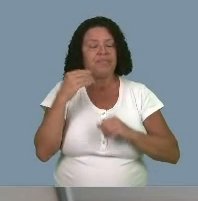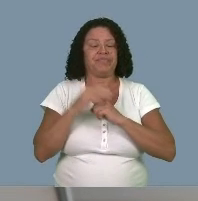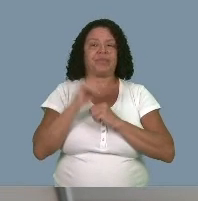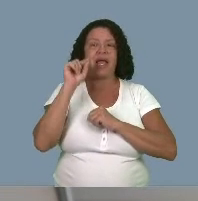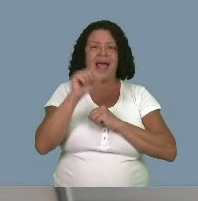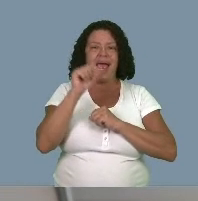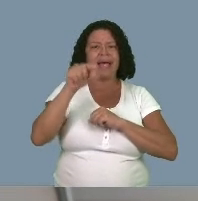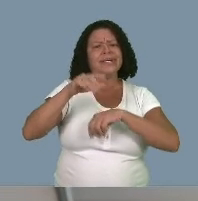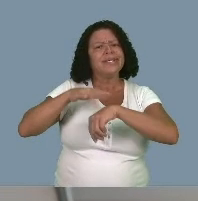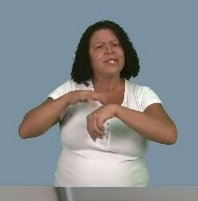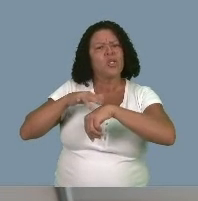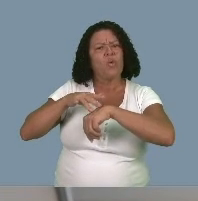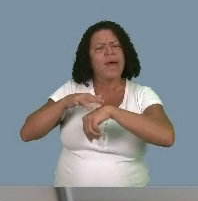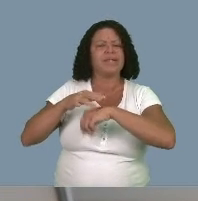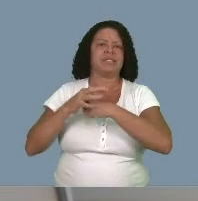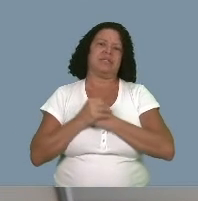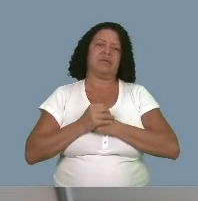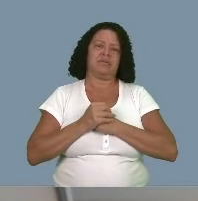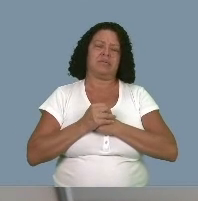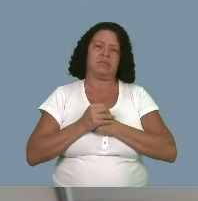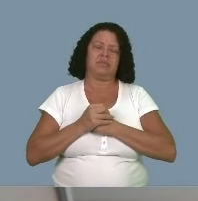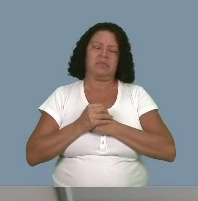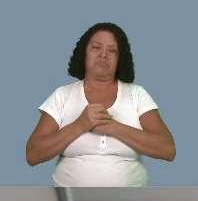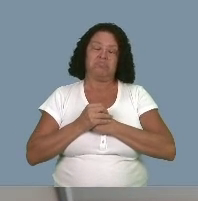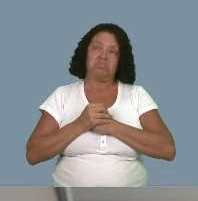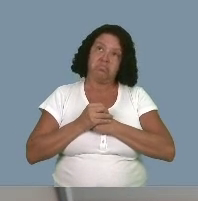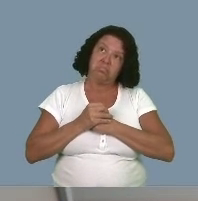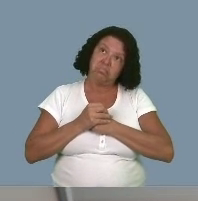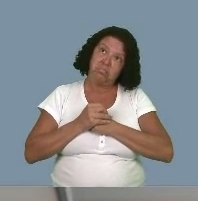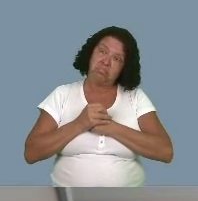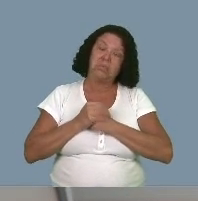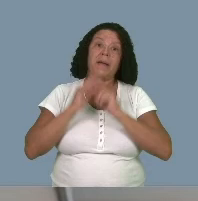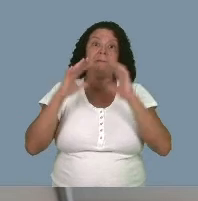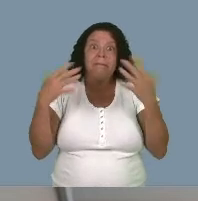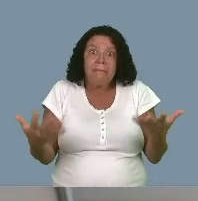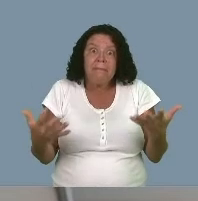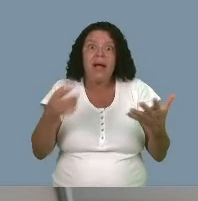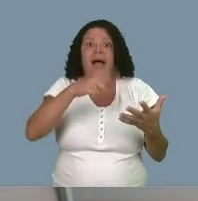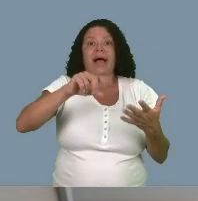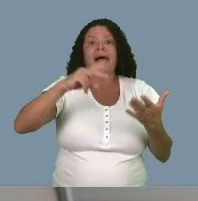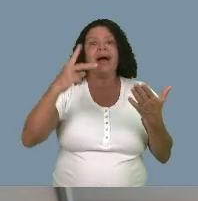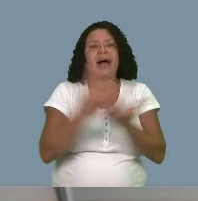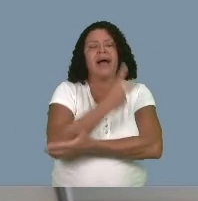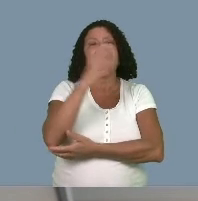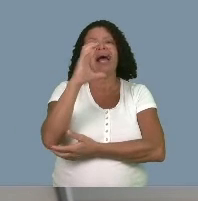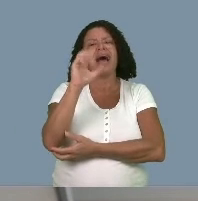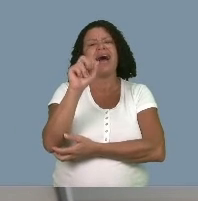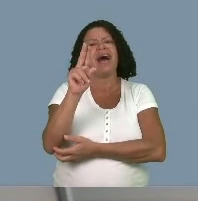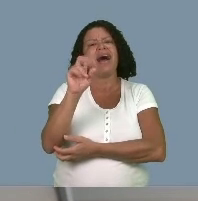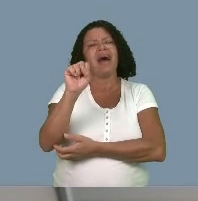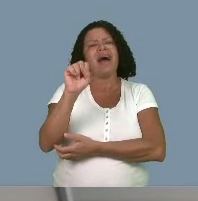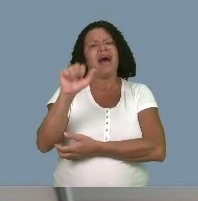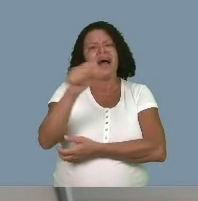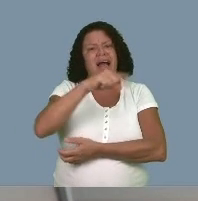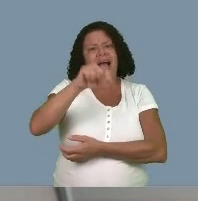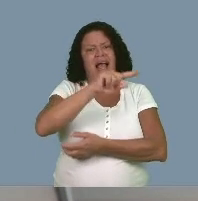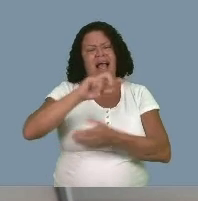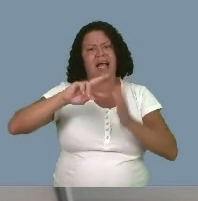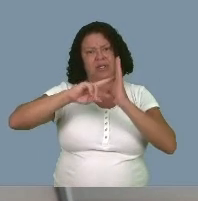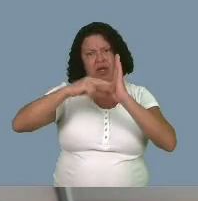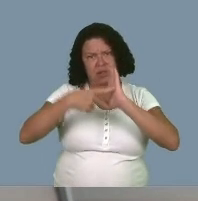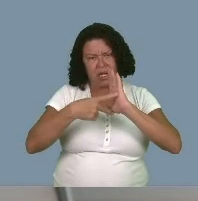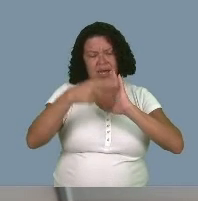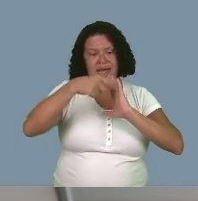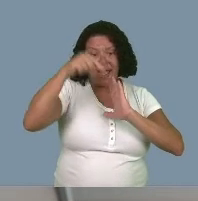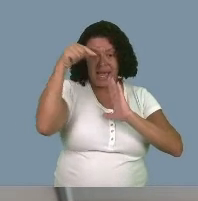dessa doença especificamente, né? Mas de qualquer causa ou adoecimento relacionado,